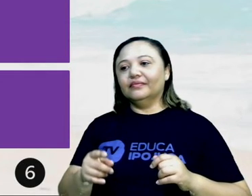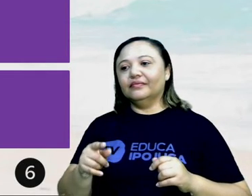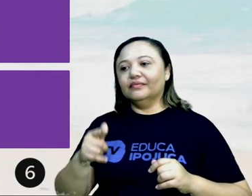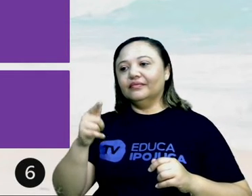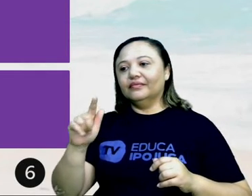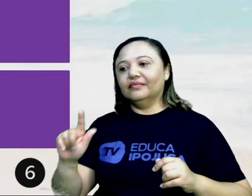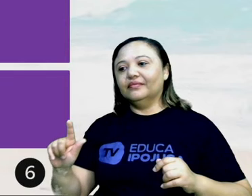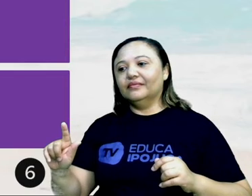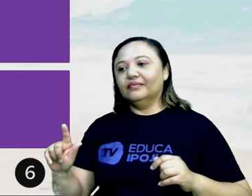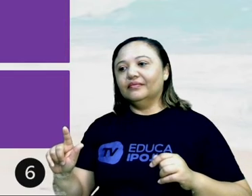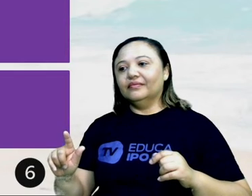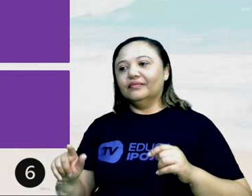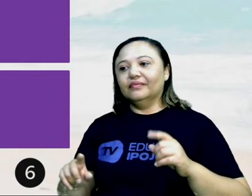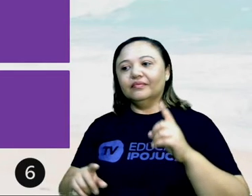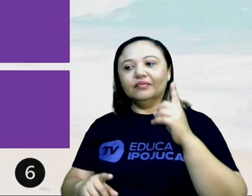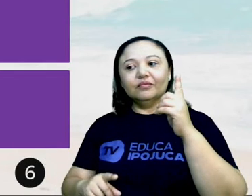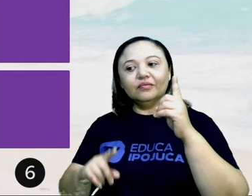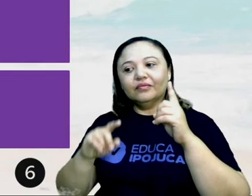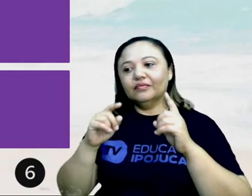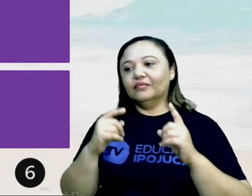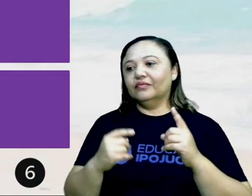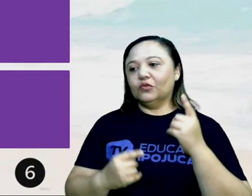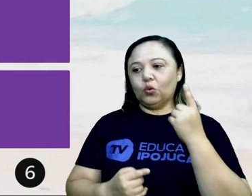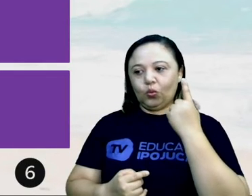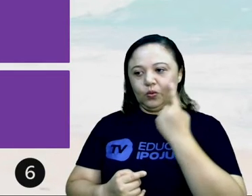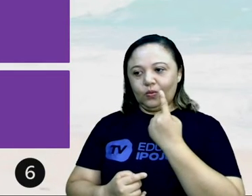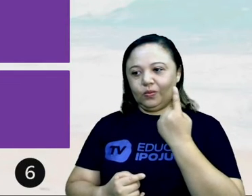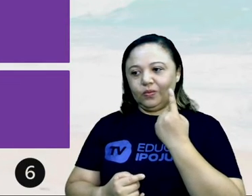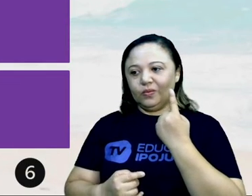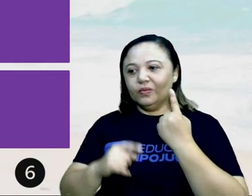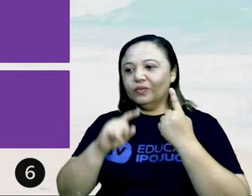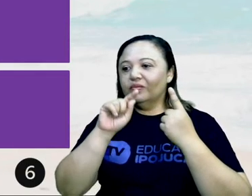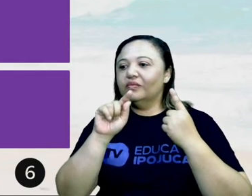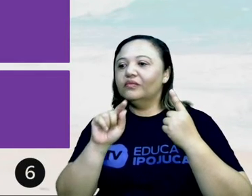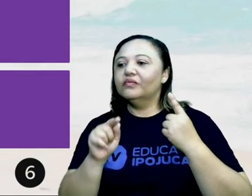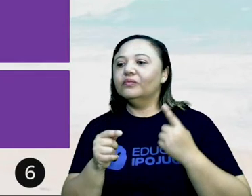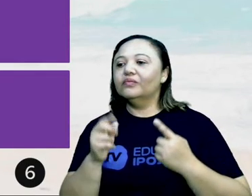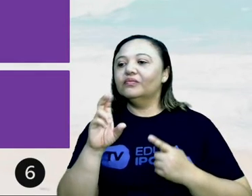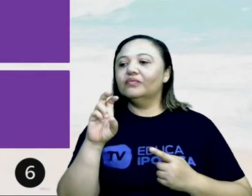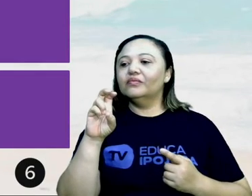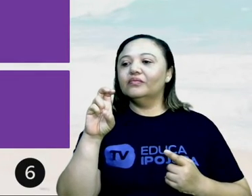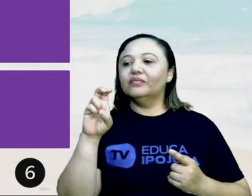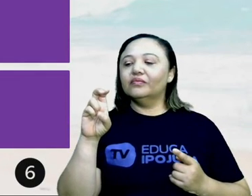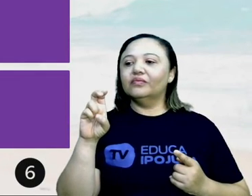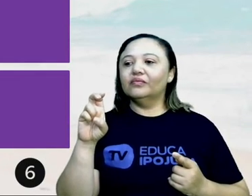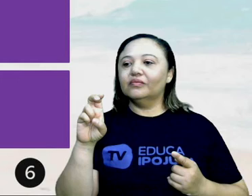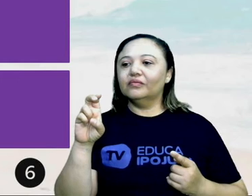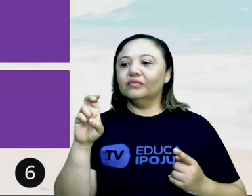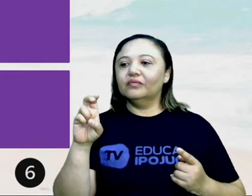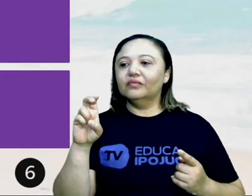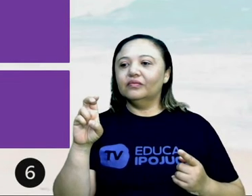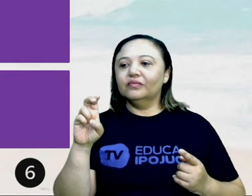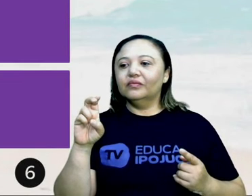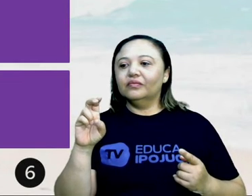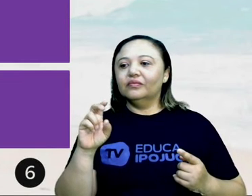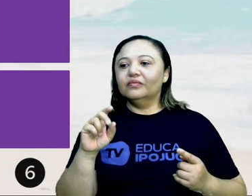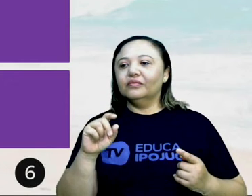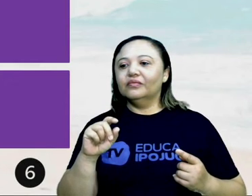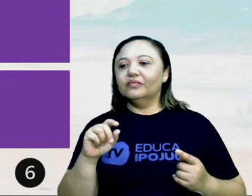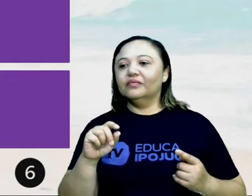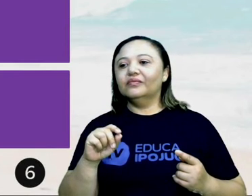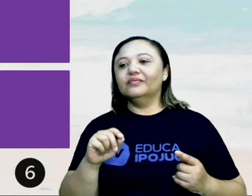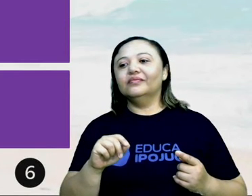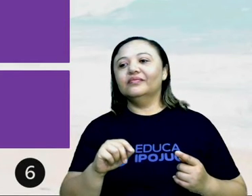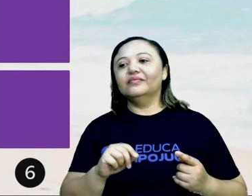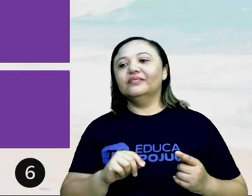o próximo, 1, 5. Então, no 1, a gente tem aqui, o primeiro número é